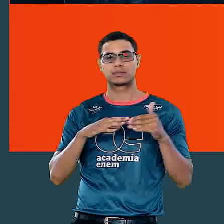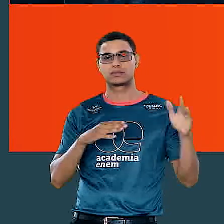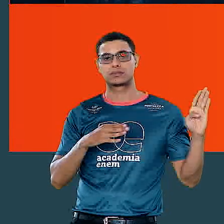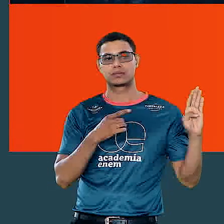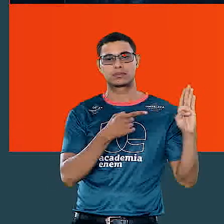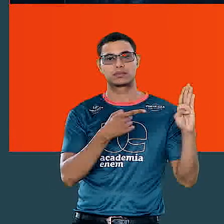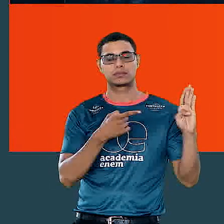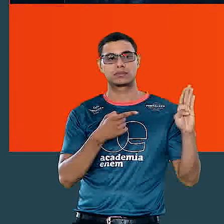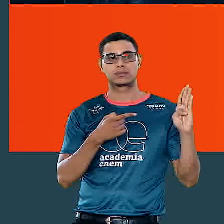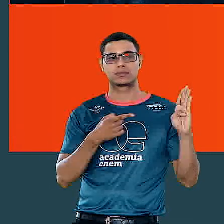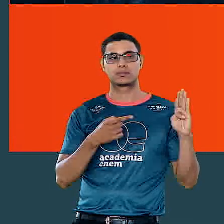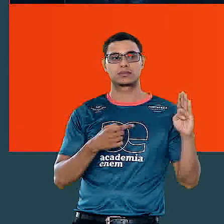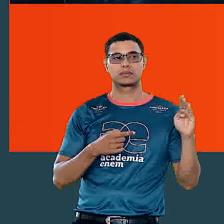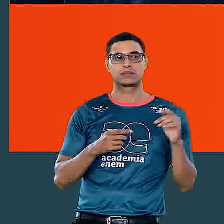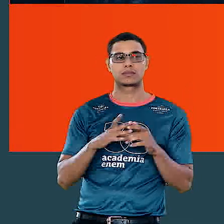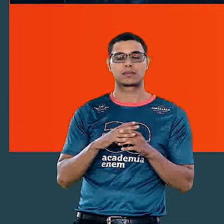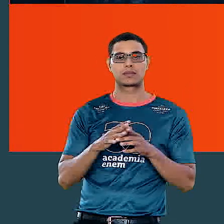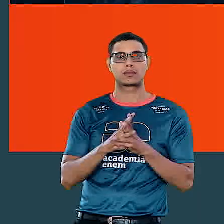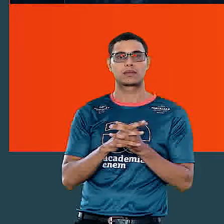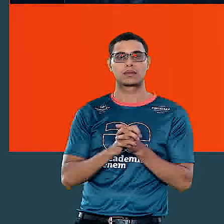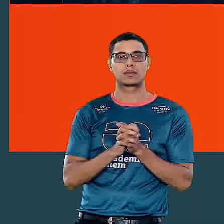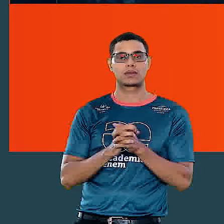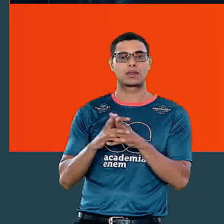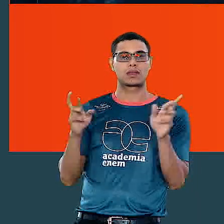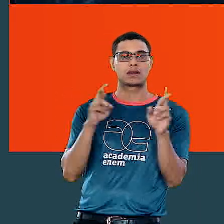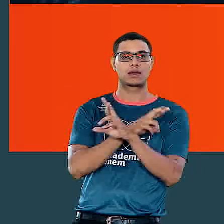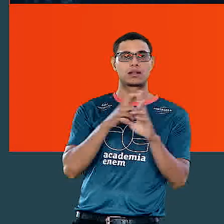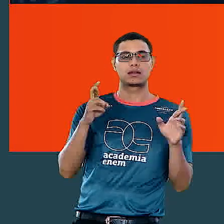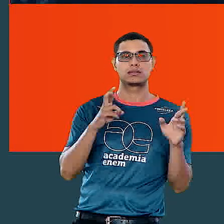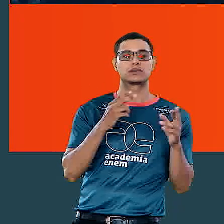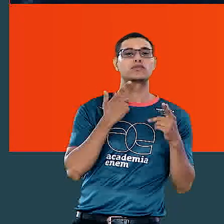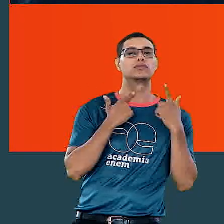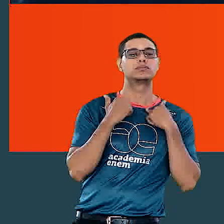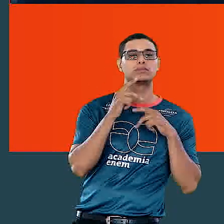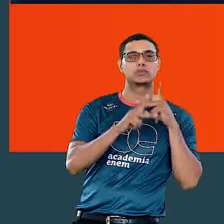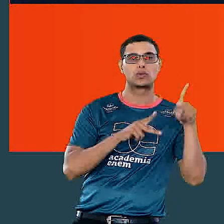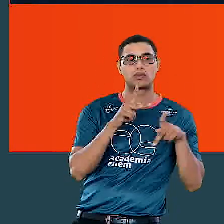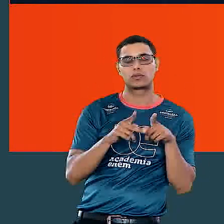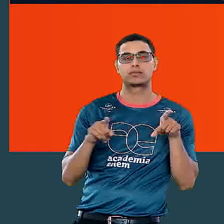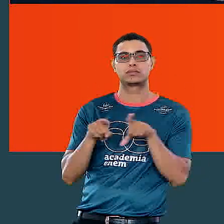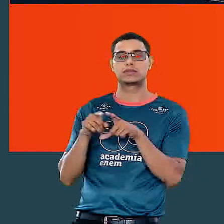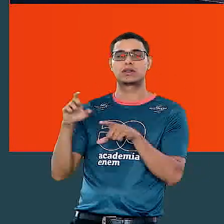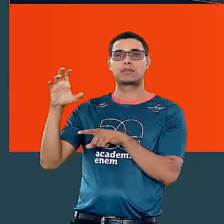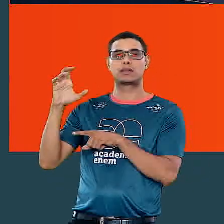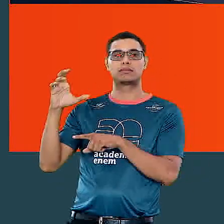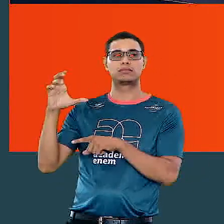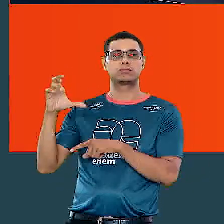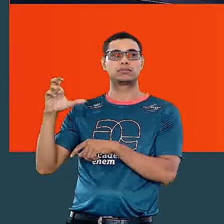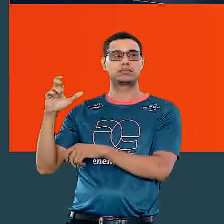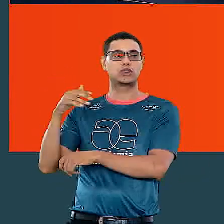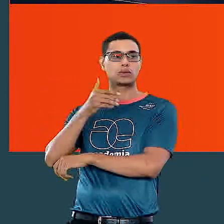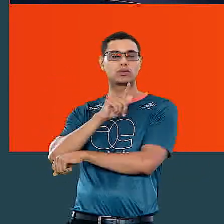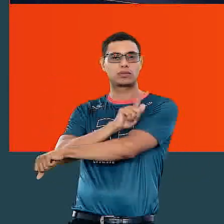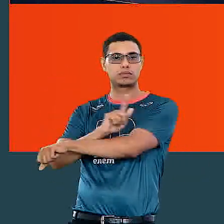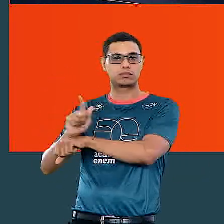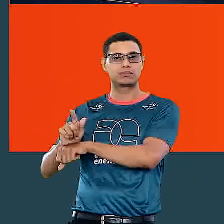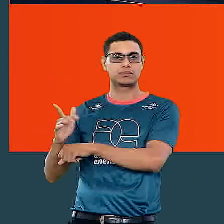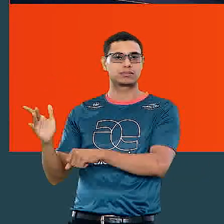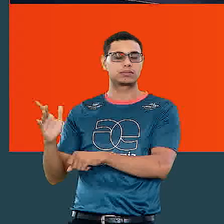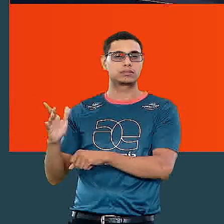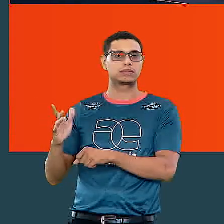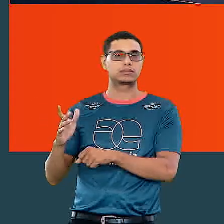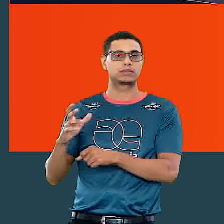associação entre vontade popular e nação, composta por cidadãos que dividem uma mesma cultura